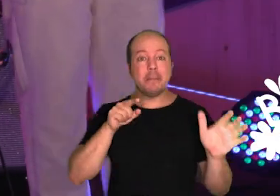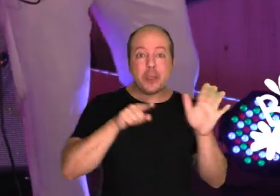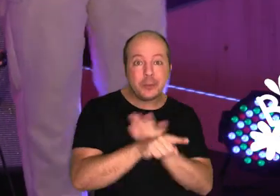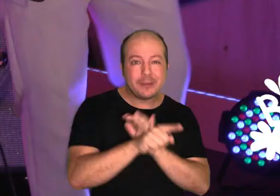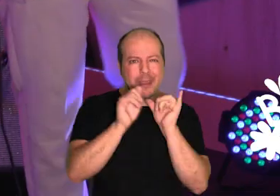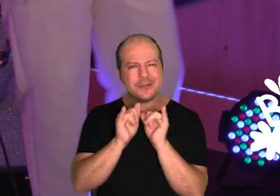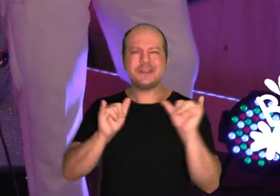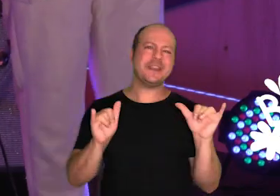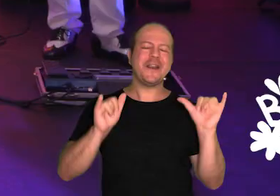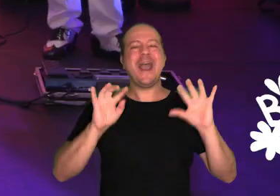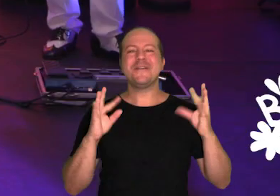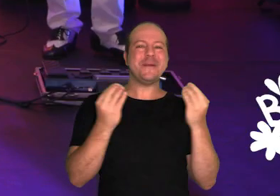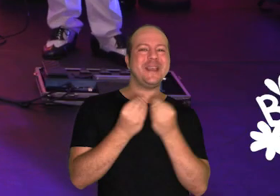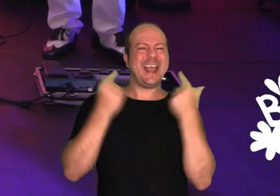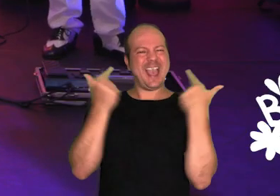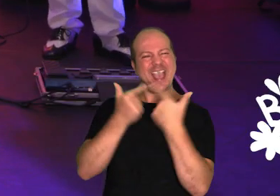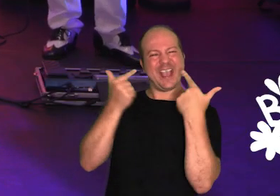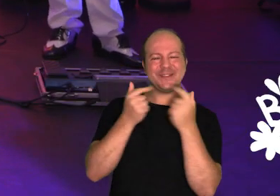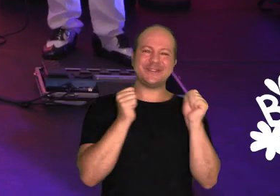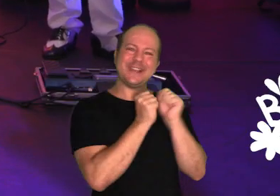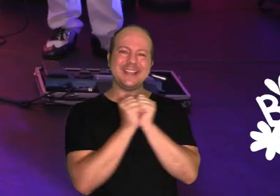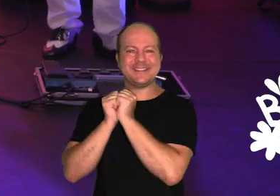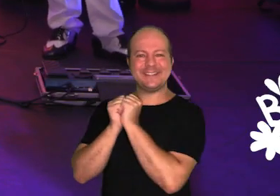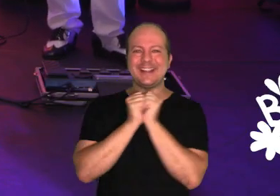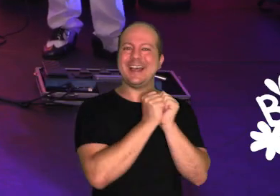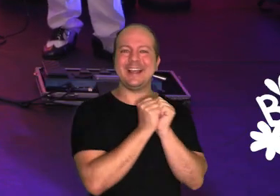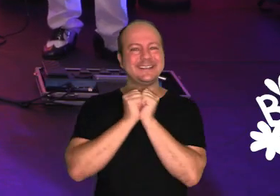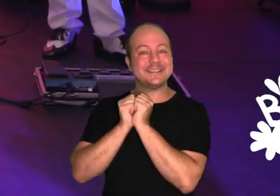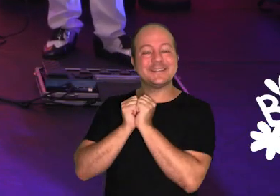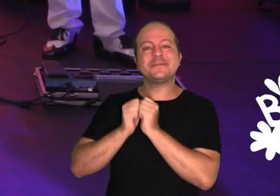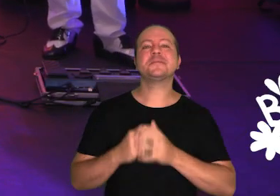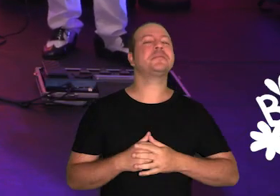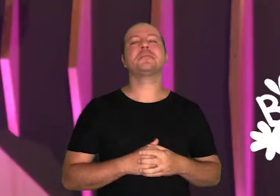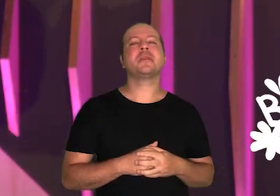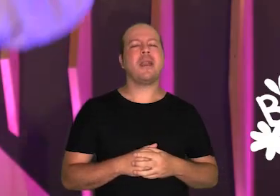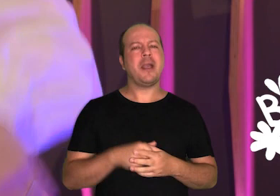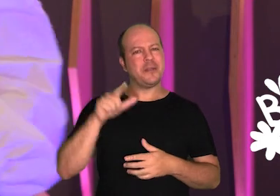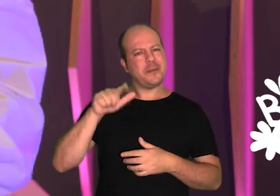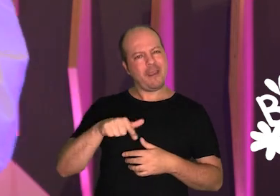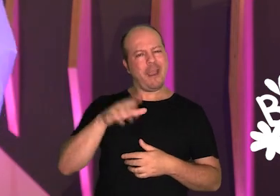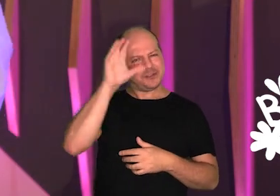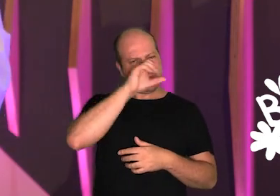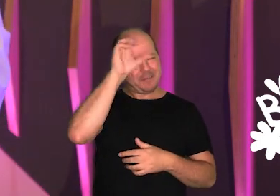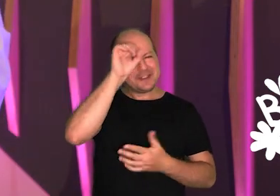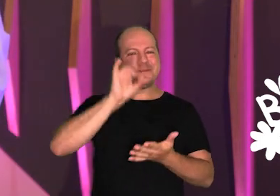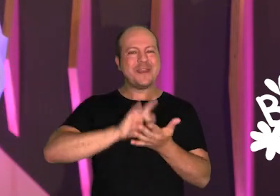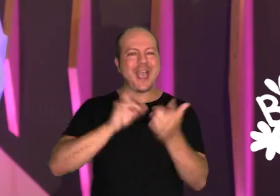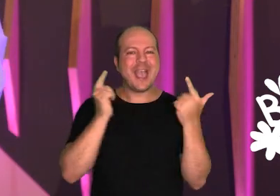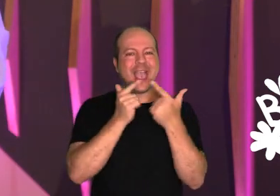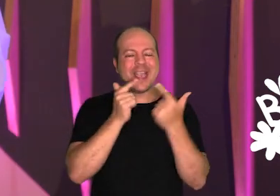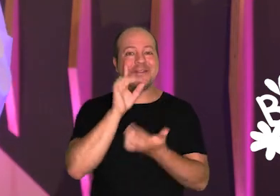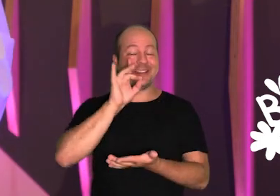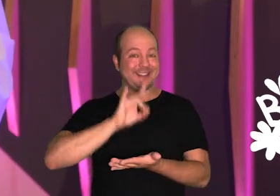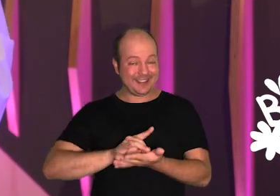Gargalhar. Pra quem pergunta, eu digo: família que junto rejunta. E não é que a gente aprende mesmo a